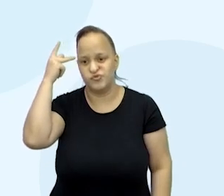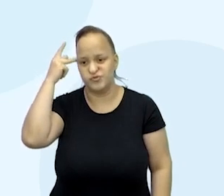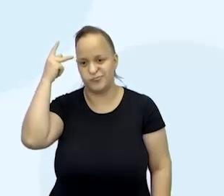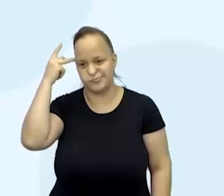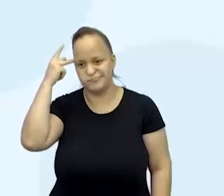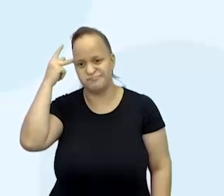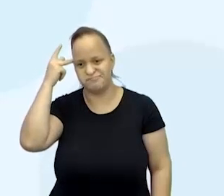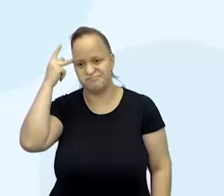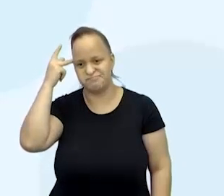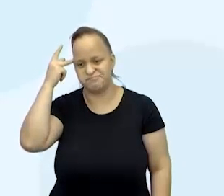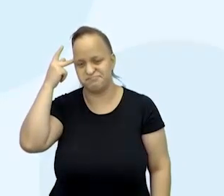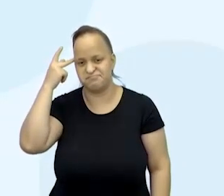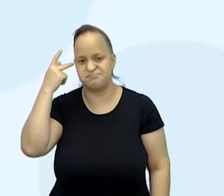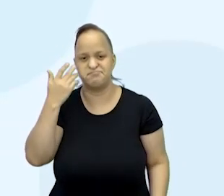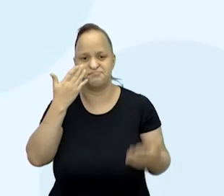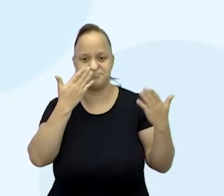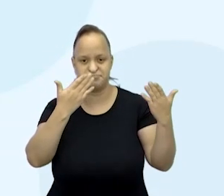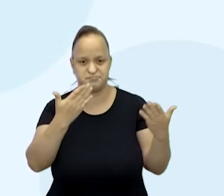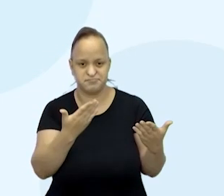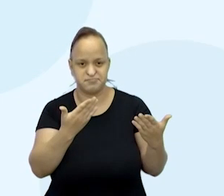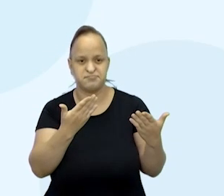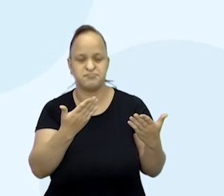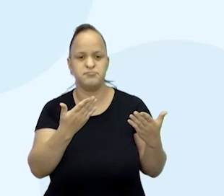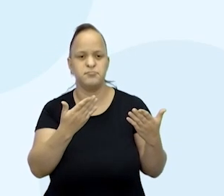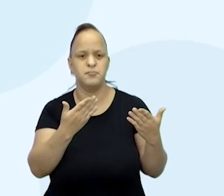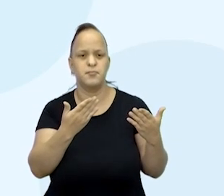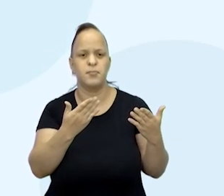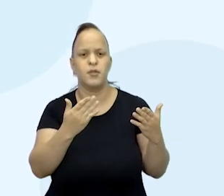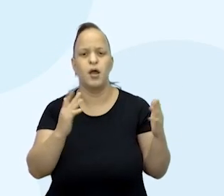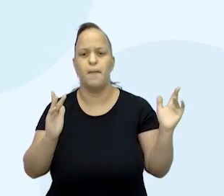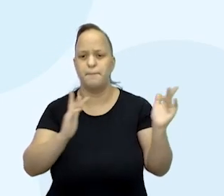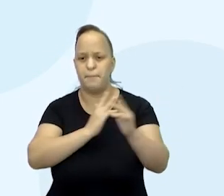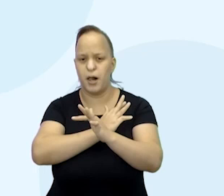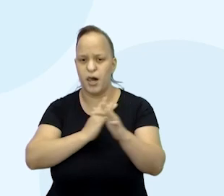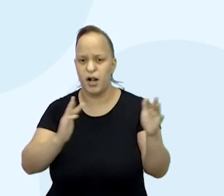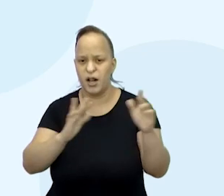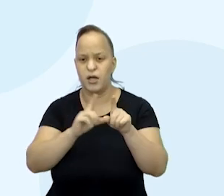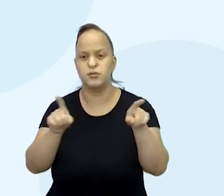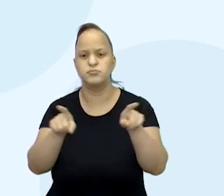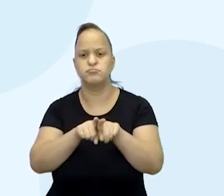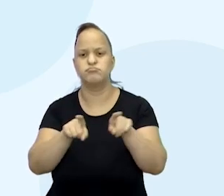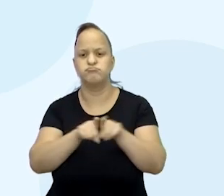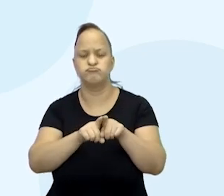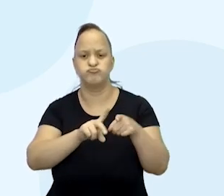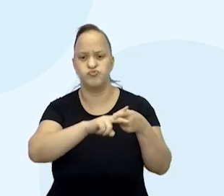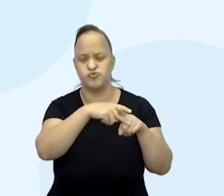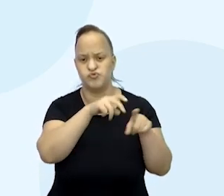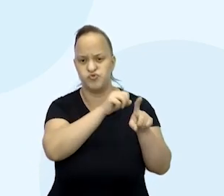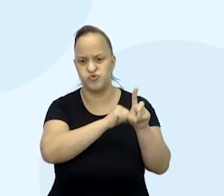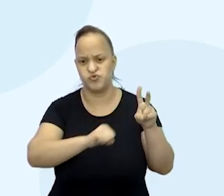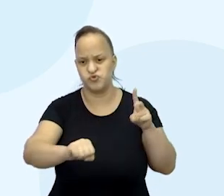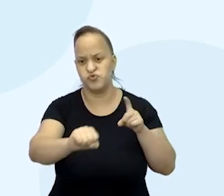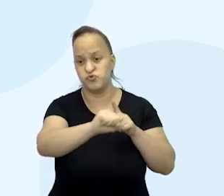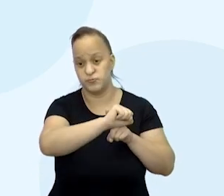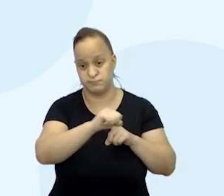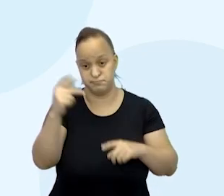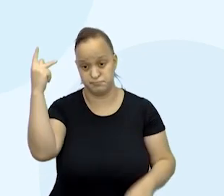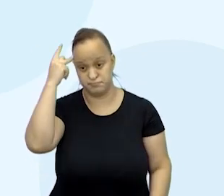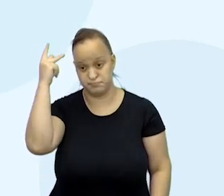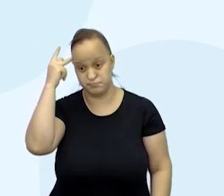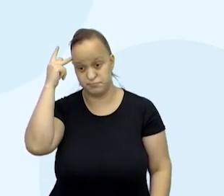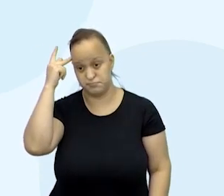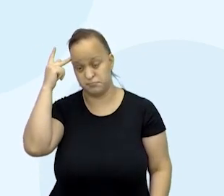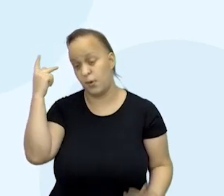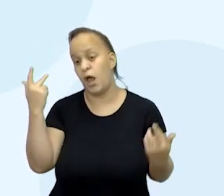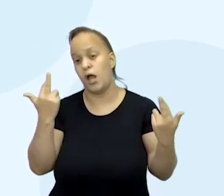Paulo? Bem, urbanização e higienização em São Paulo. Assim como o Rio de Janeiro, São Paulo também